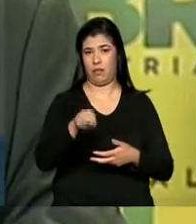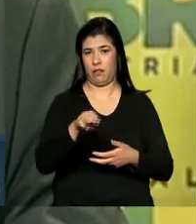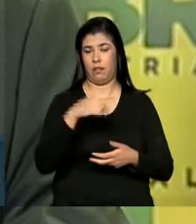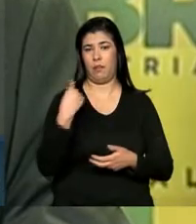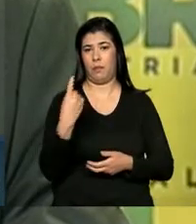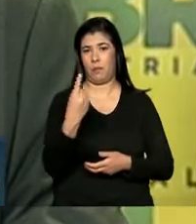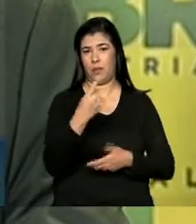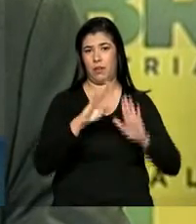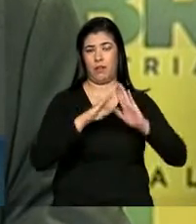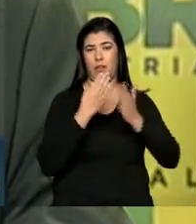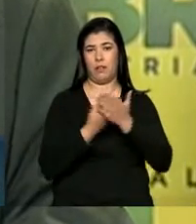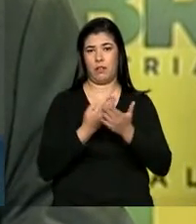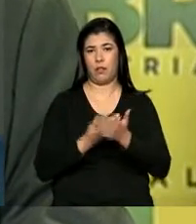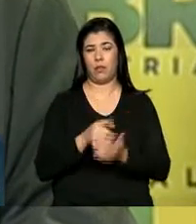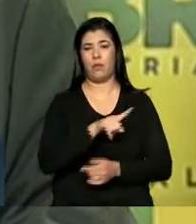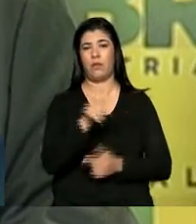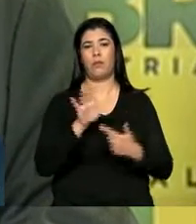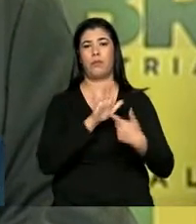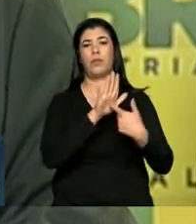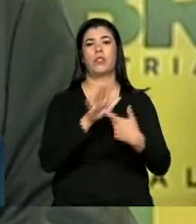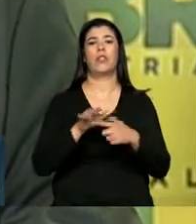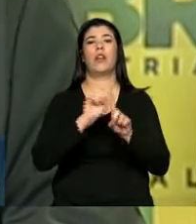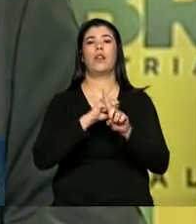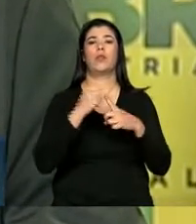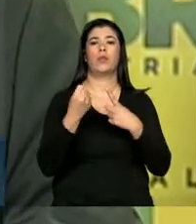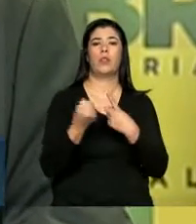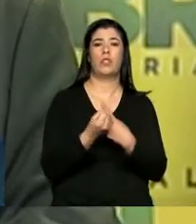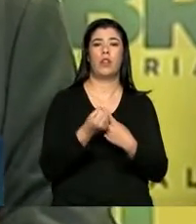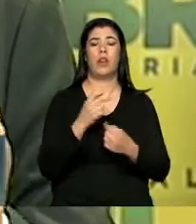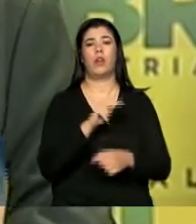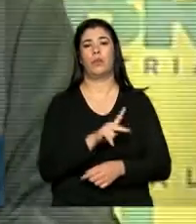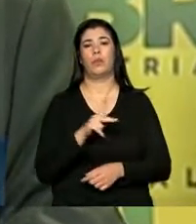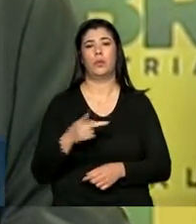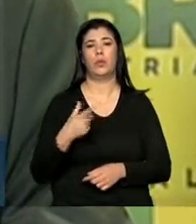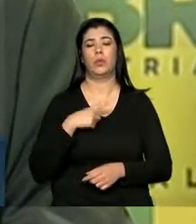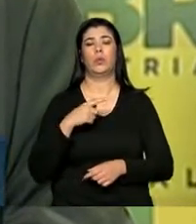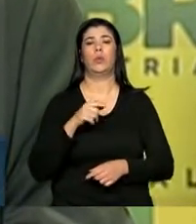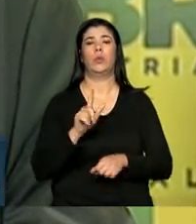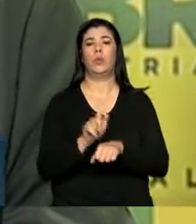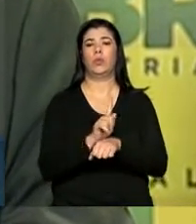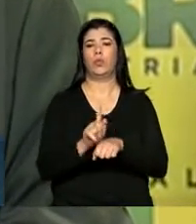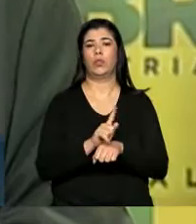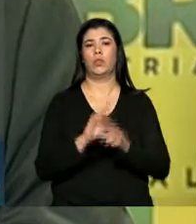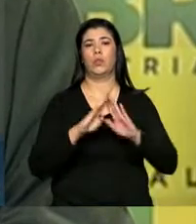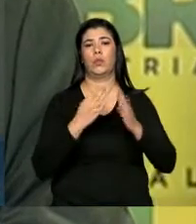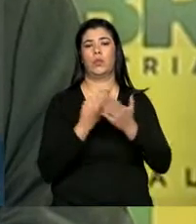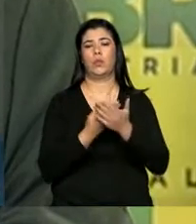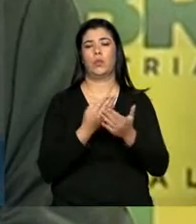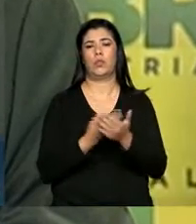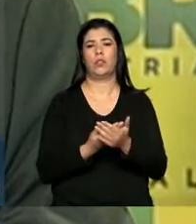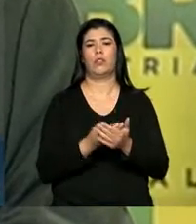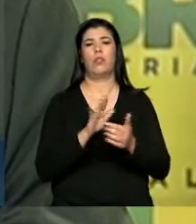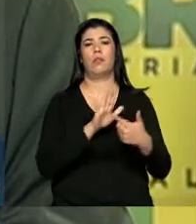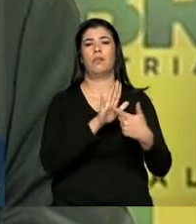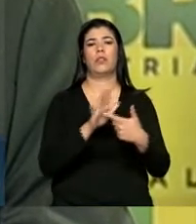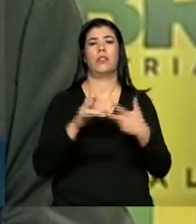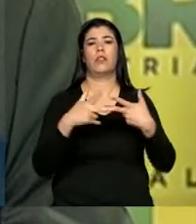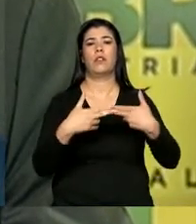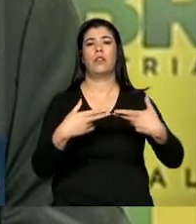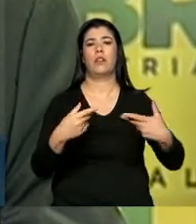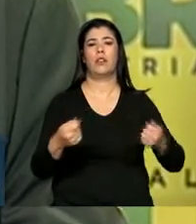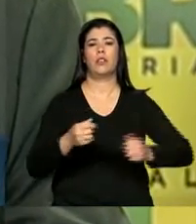aos gestores e à sociedade em geral informações sobre o desempenho dos alunos e características das